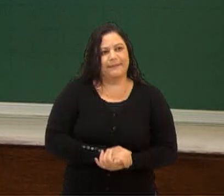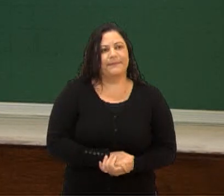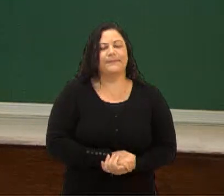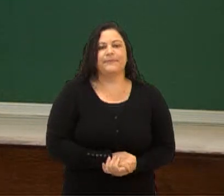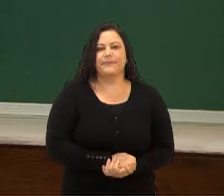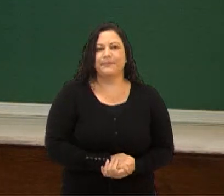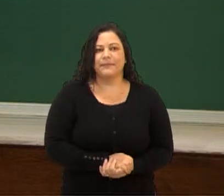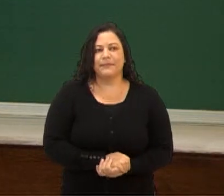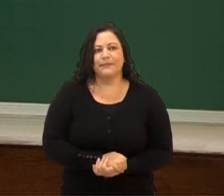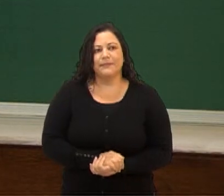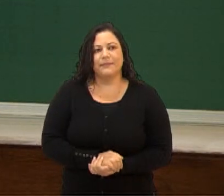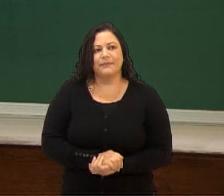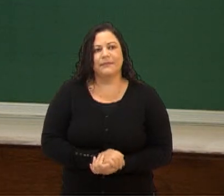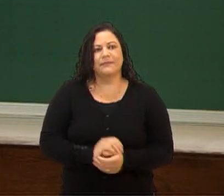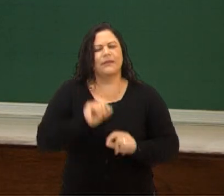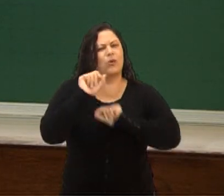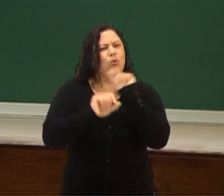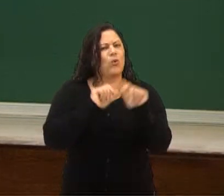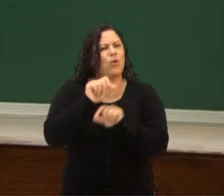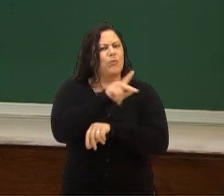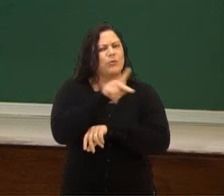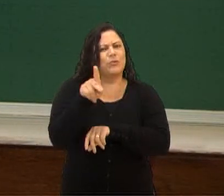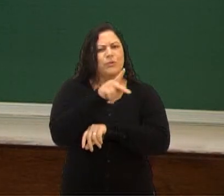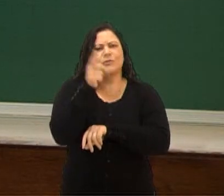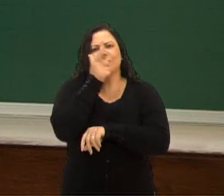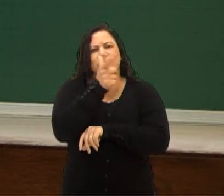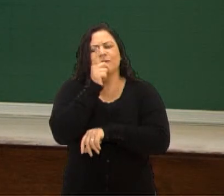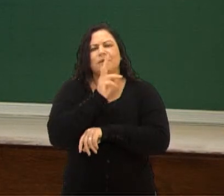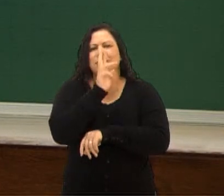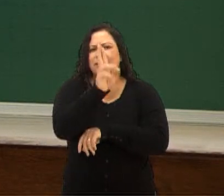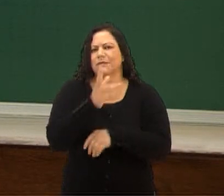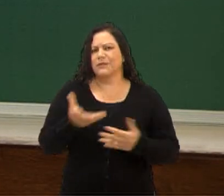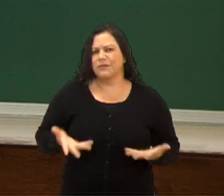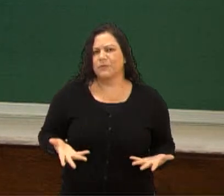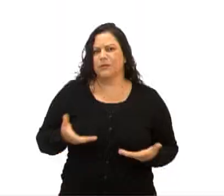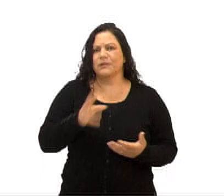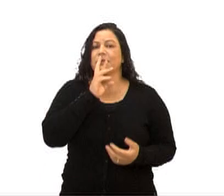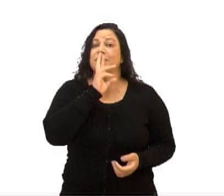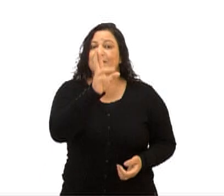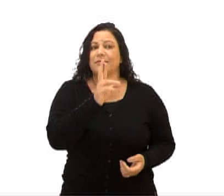Vamos ver como o professor chegou lá? Resolução.